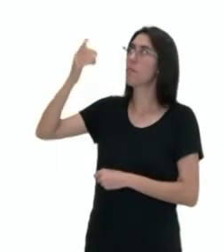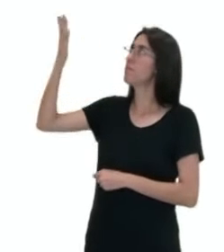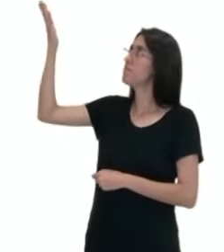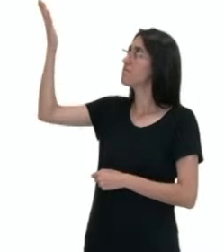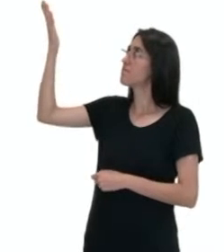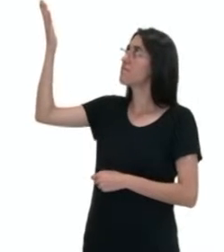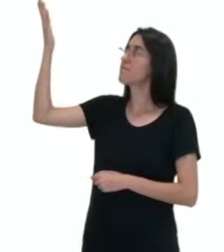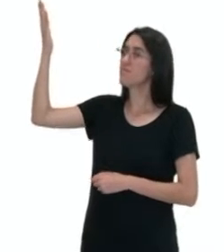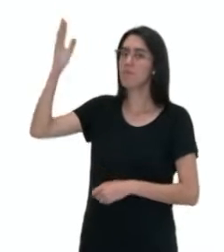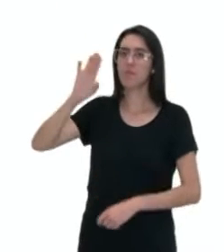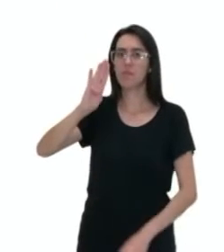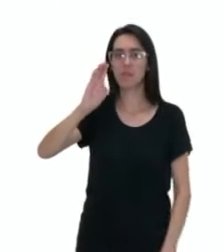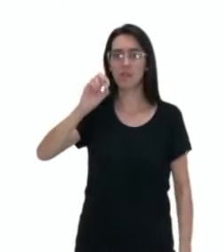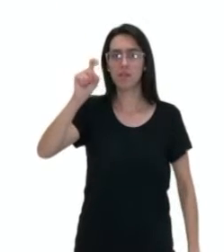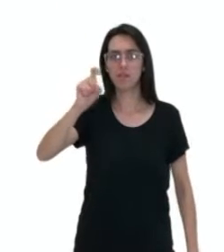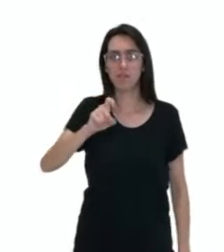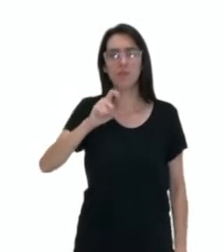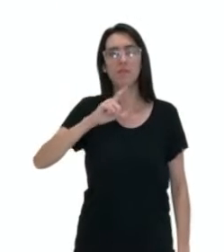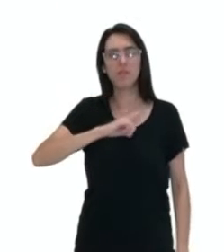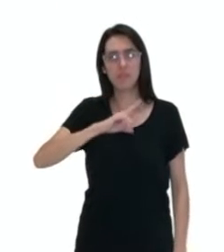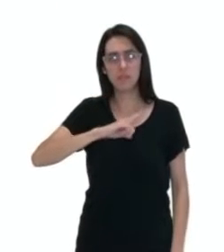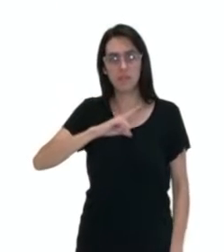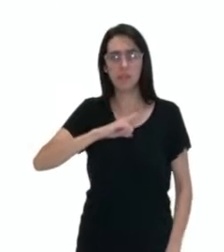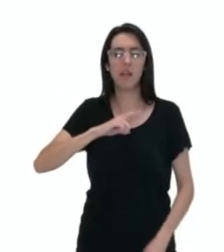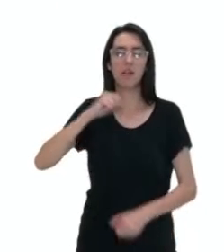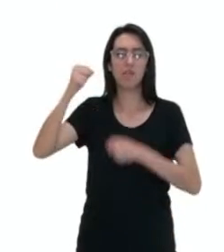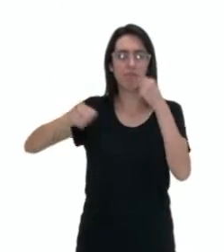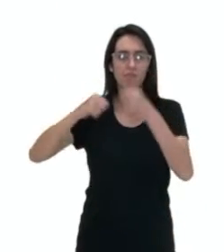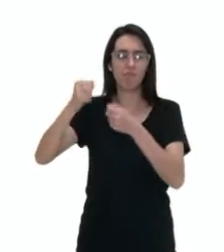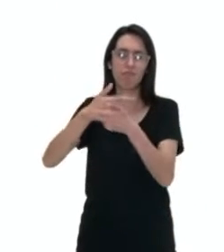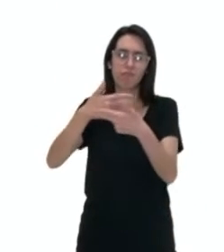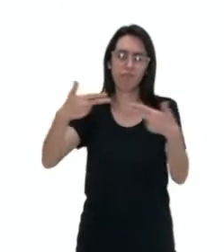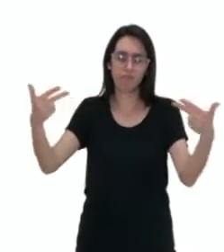ó, no boxe, né? Gancho, direto, jab.